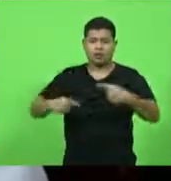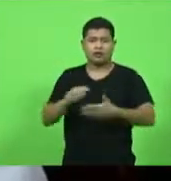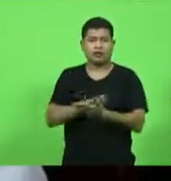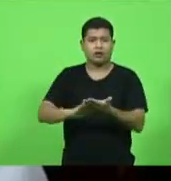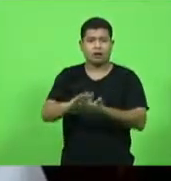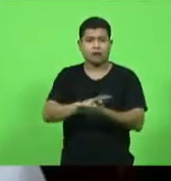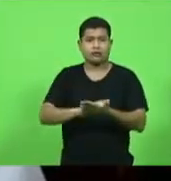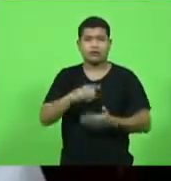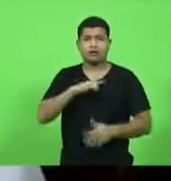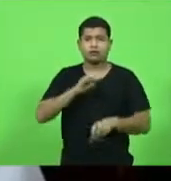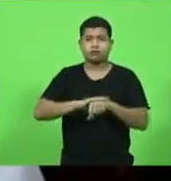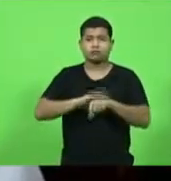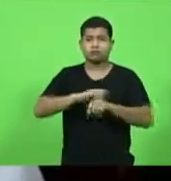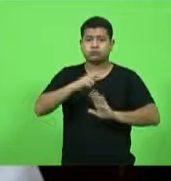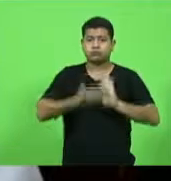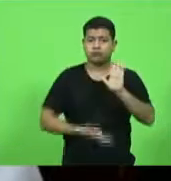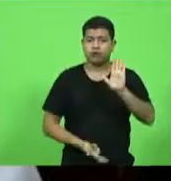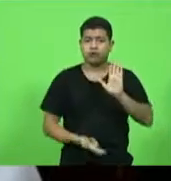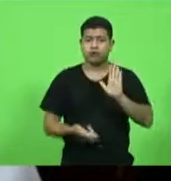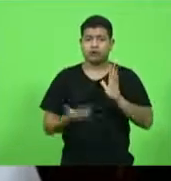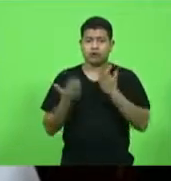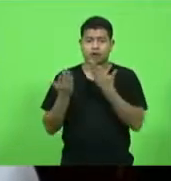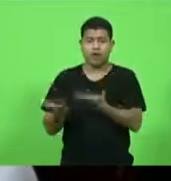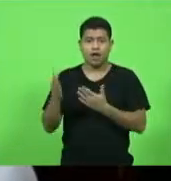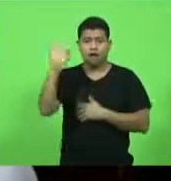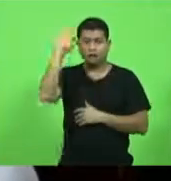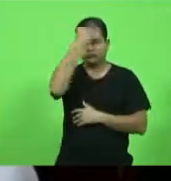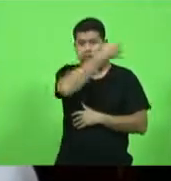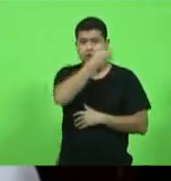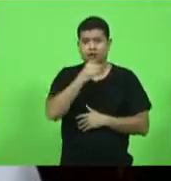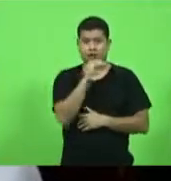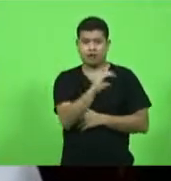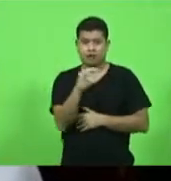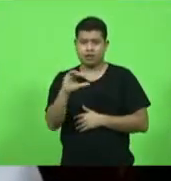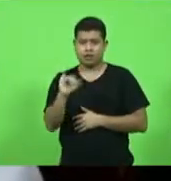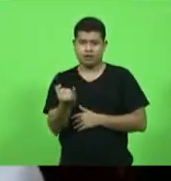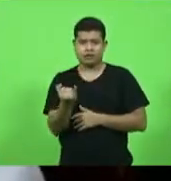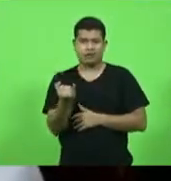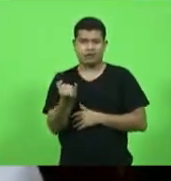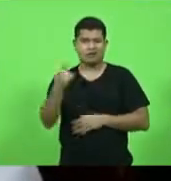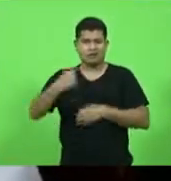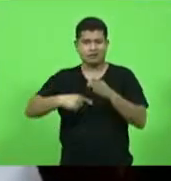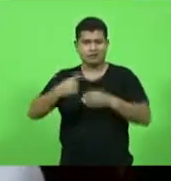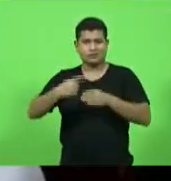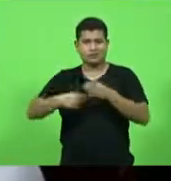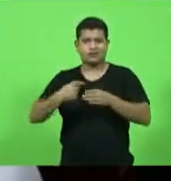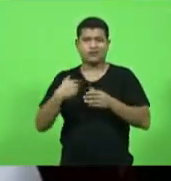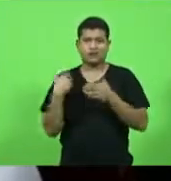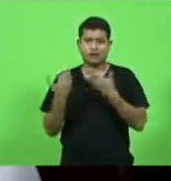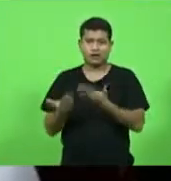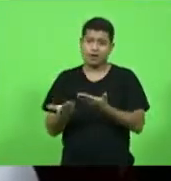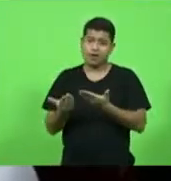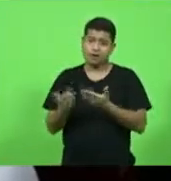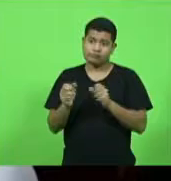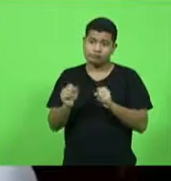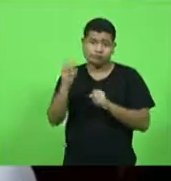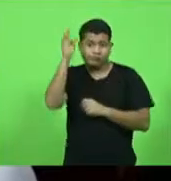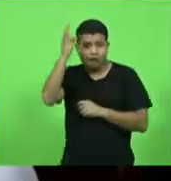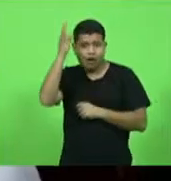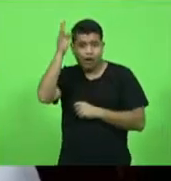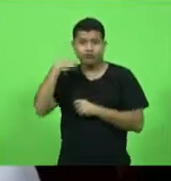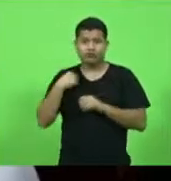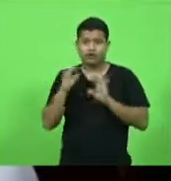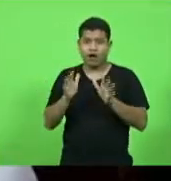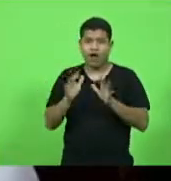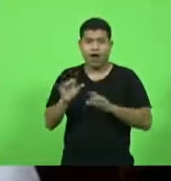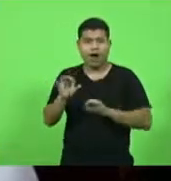um relator, que foi o deputado Fabiano da Luz, na CCJ, e, teoricamente, havia sido resolvido a